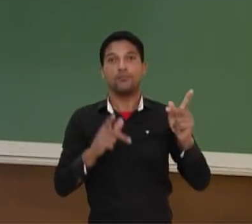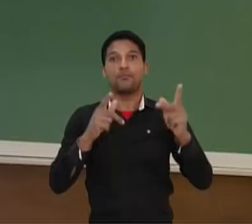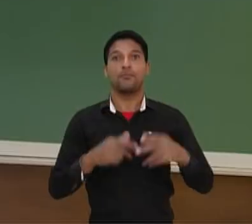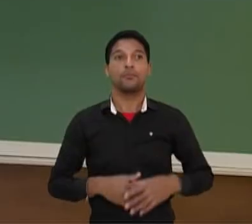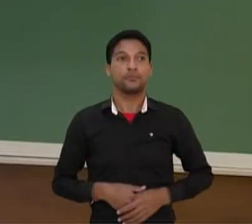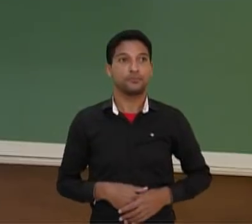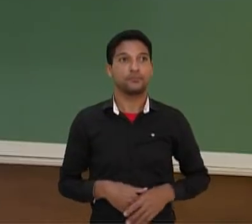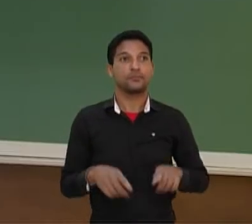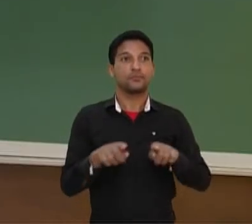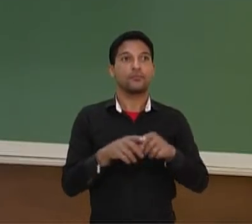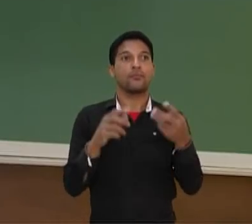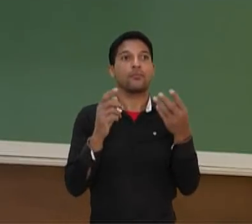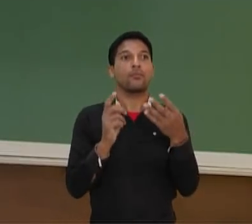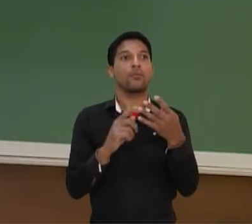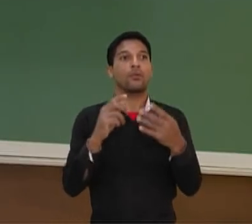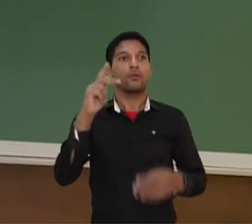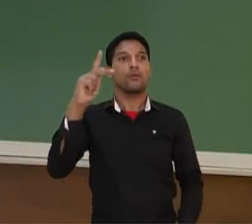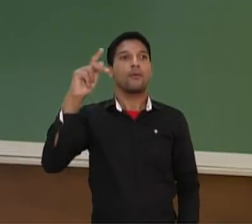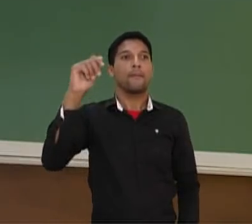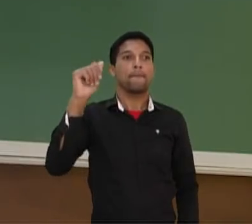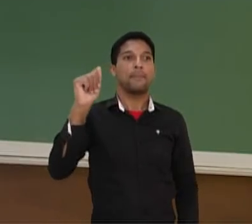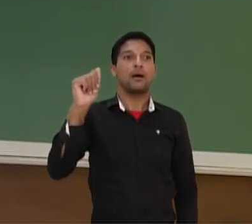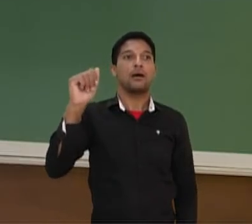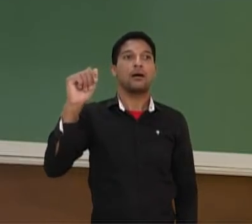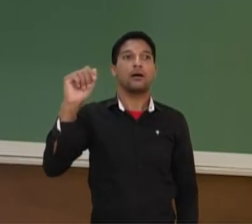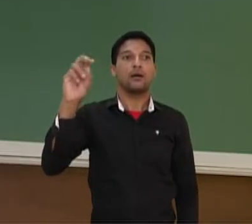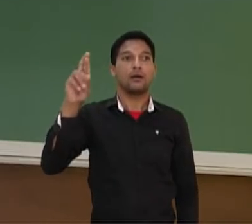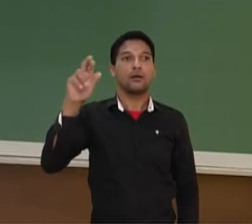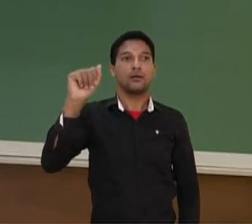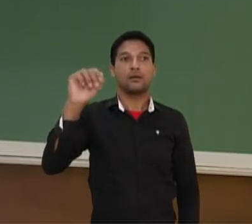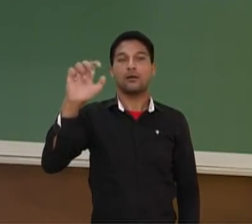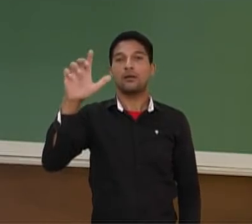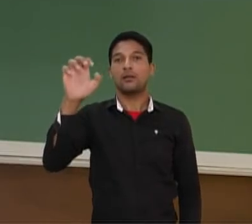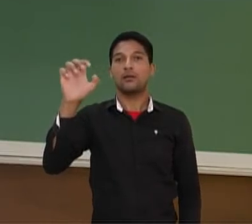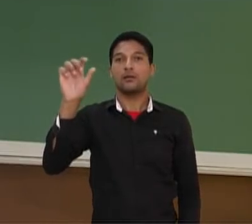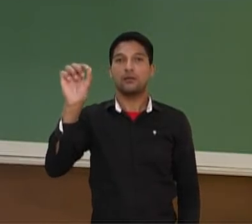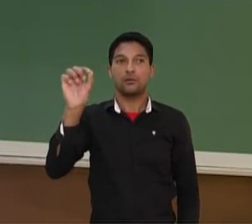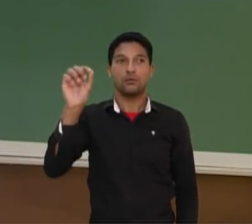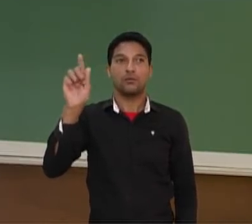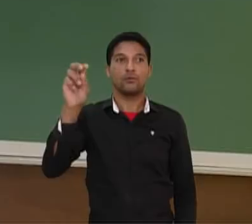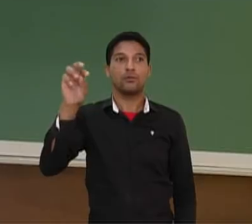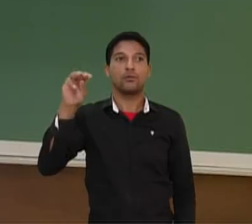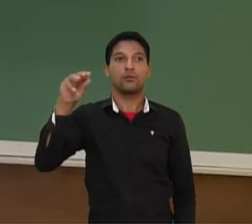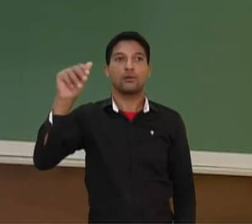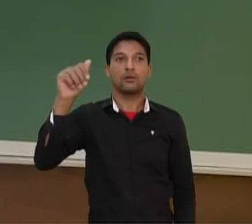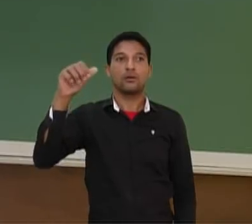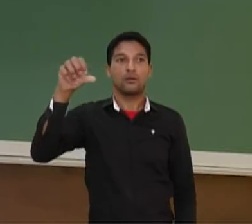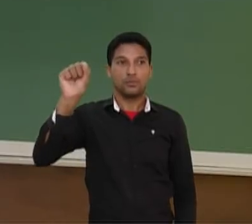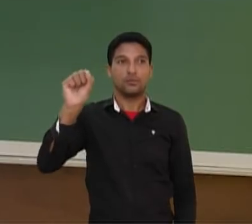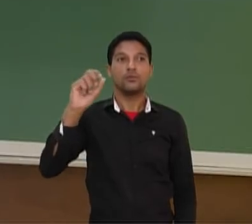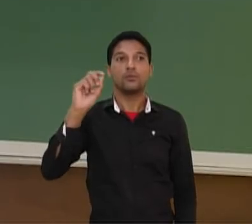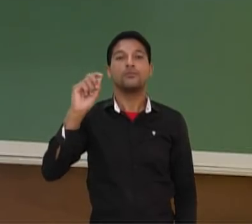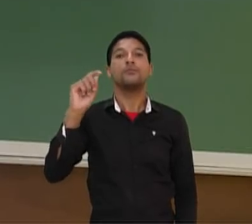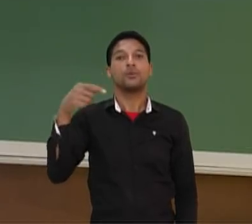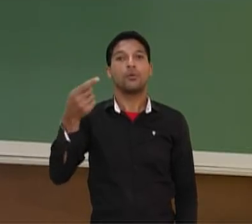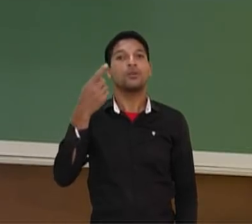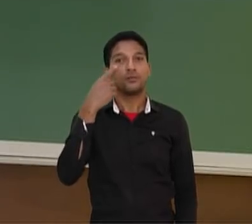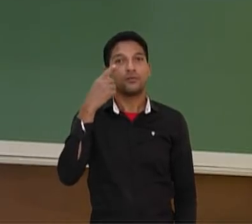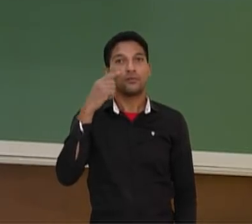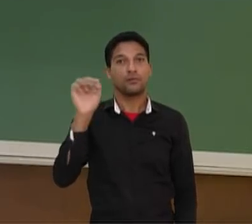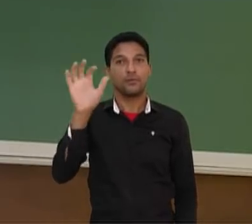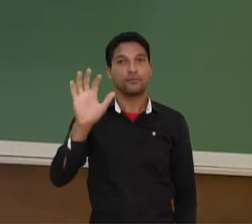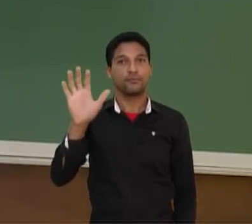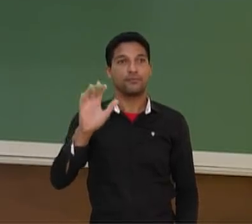Os paralelogramos, em que aqui você vai ter dois pares de lados paralelos, e cada par de lados vai ter a mesma medida,